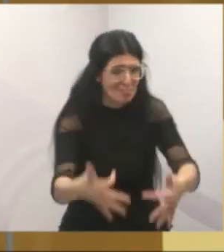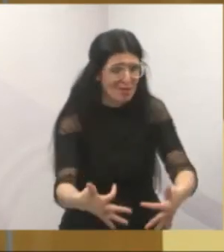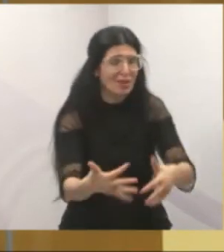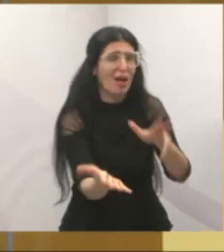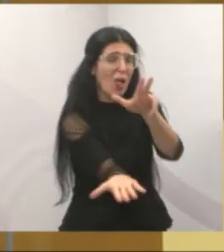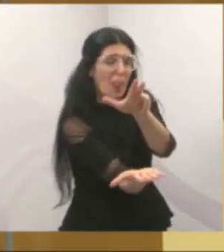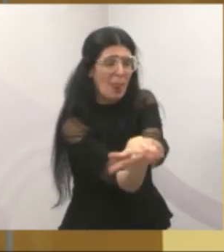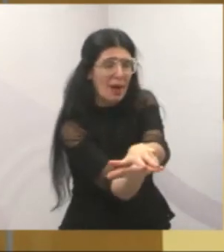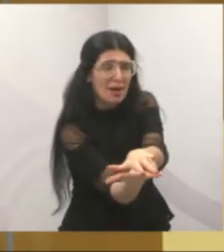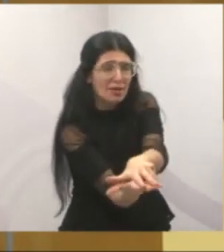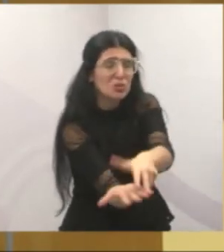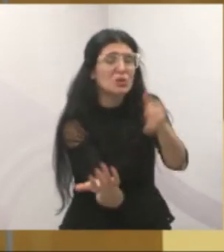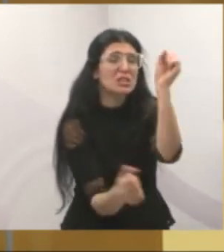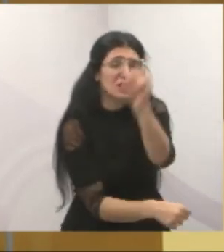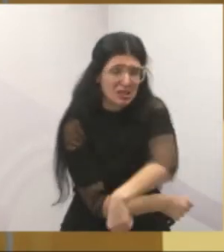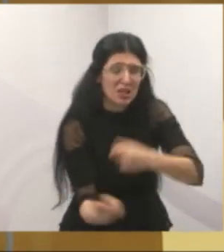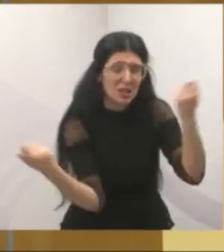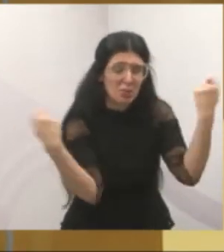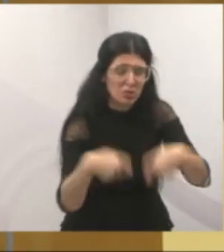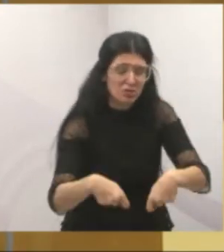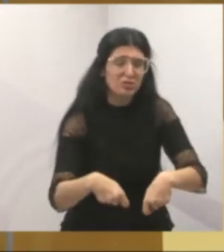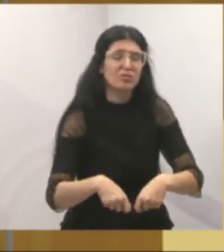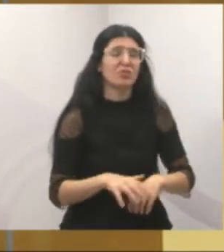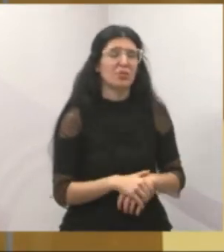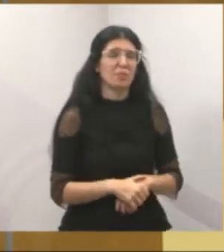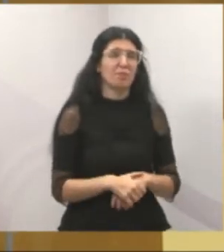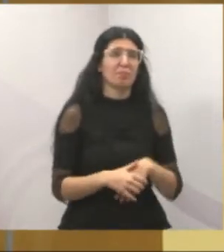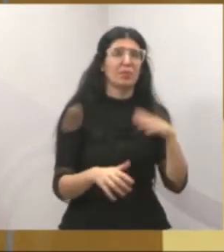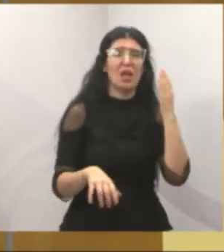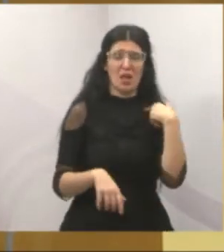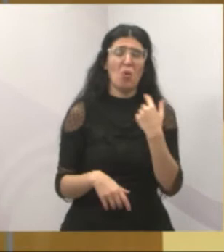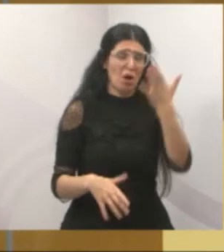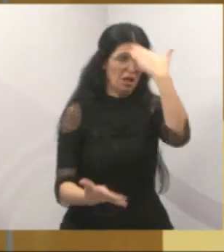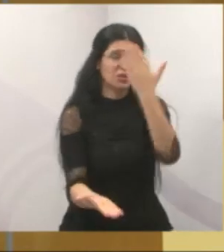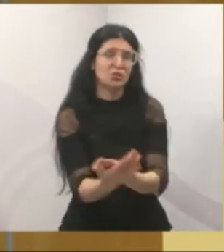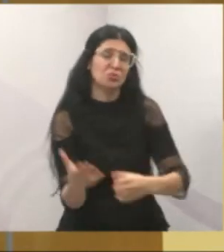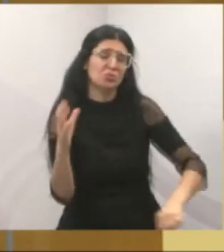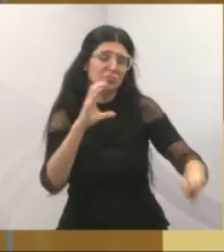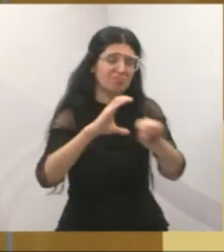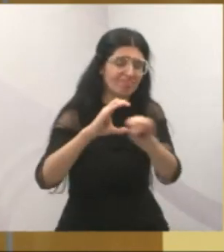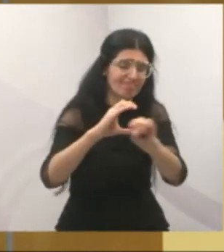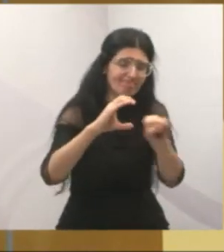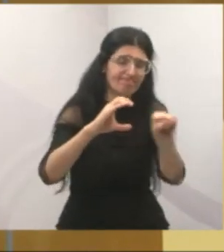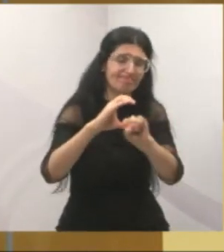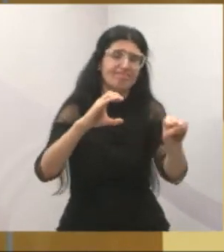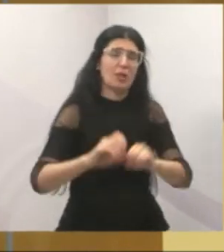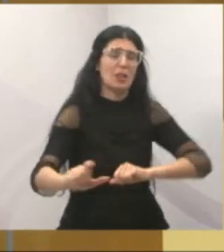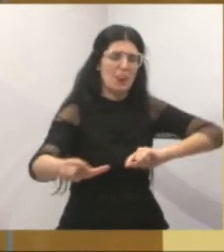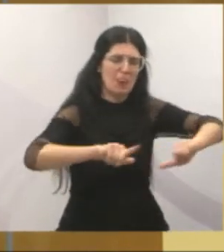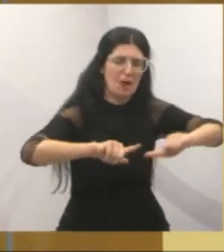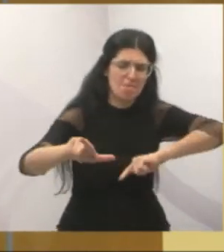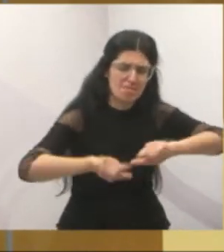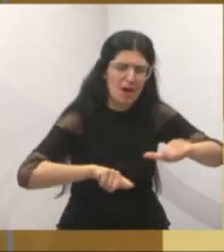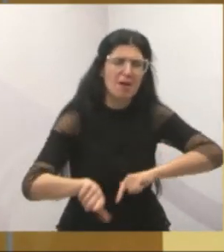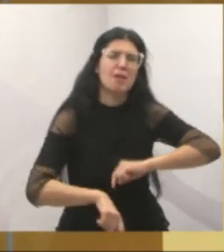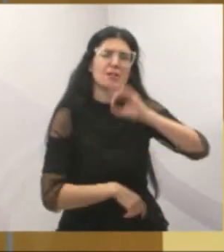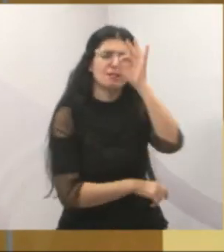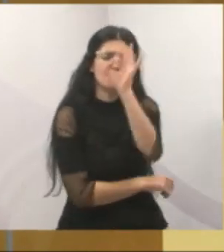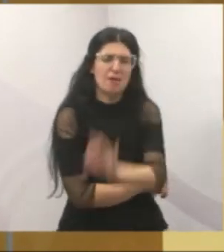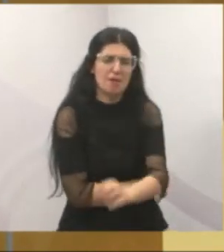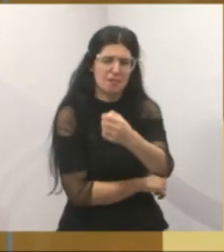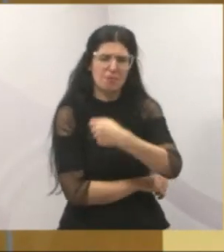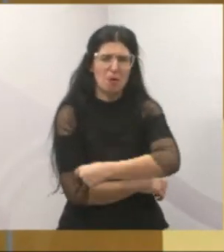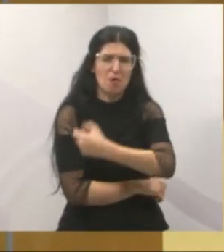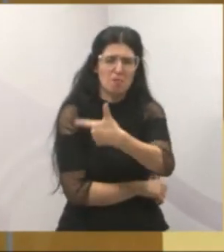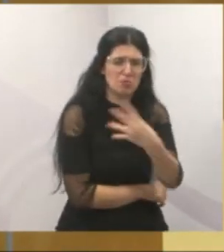rede pública, privada de saúde da nossa cidade, eu confio muito no grande trabalho que o Hospital 24 Horas faz na